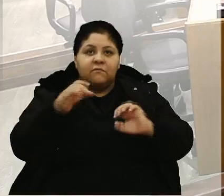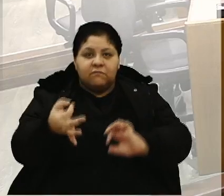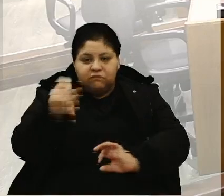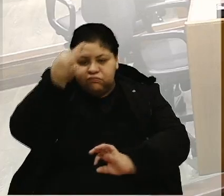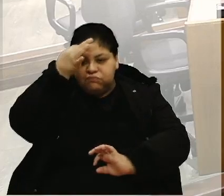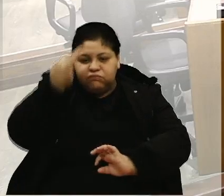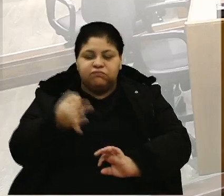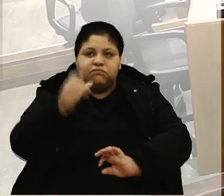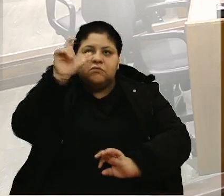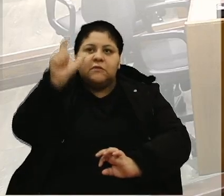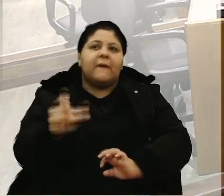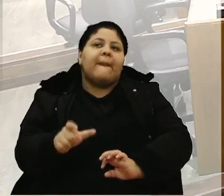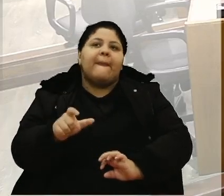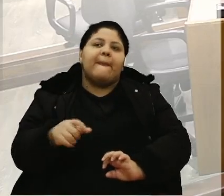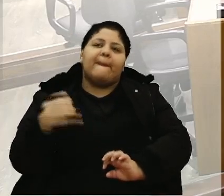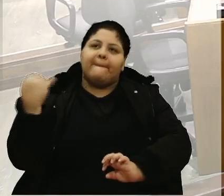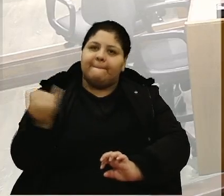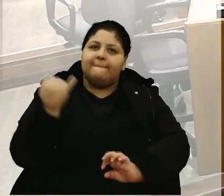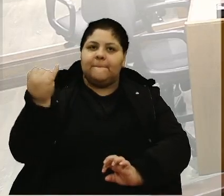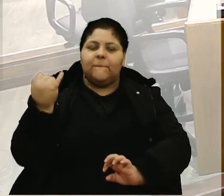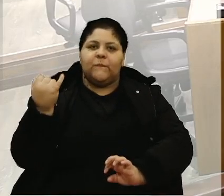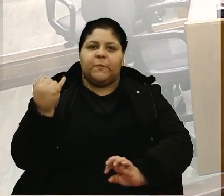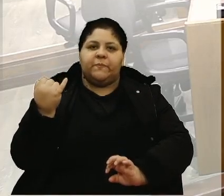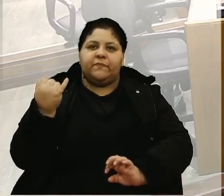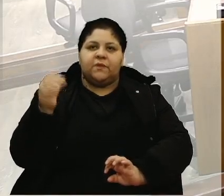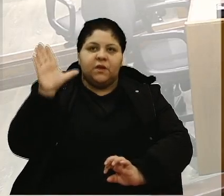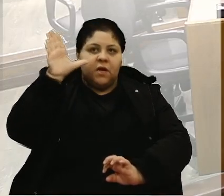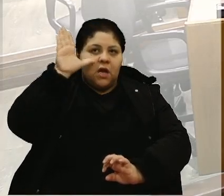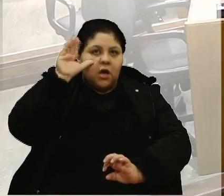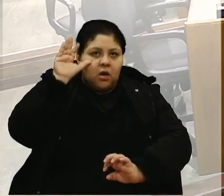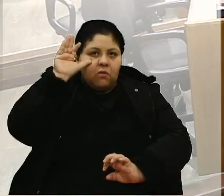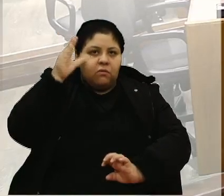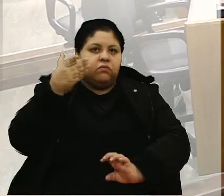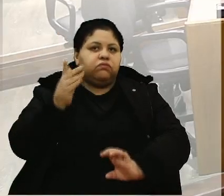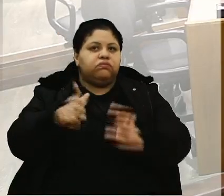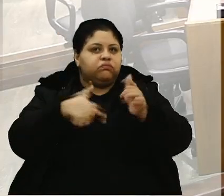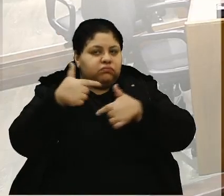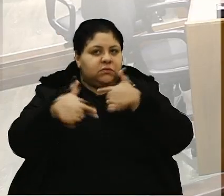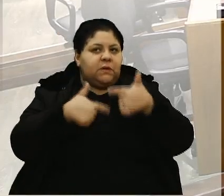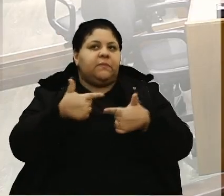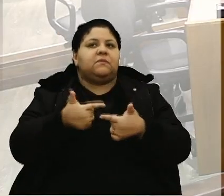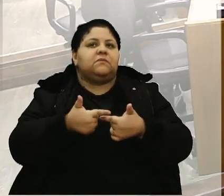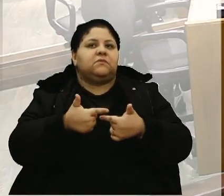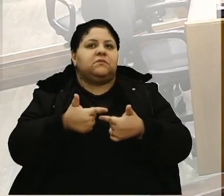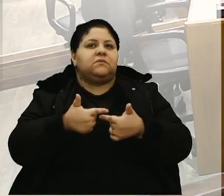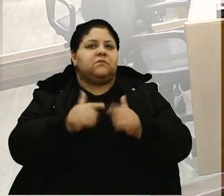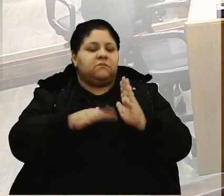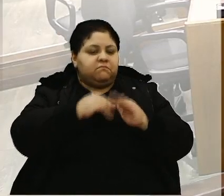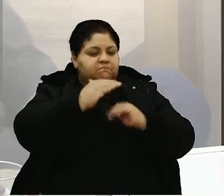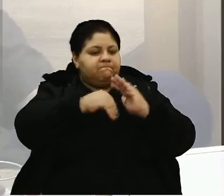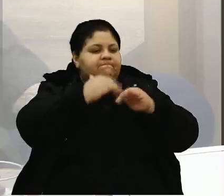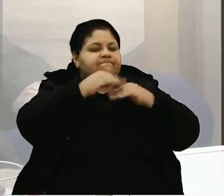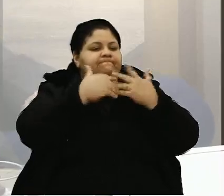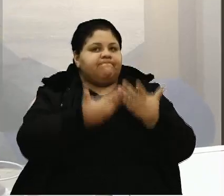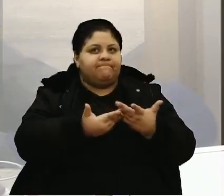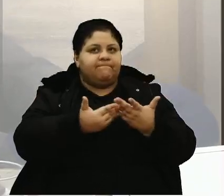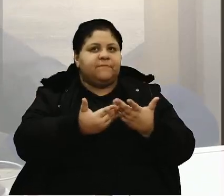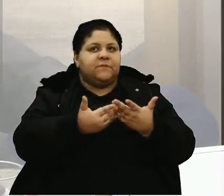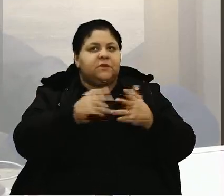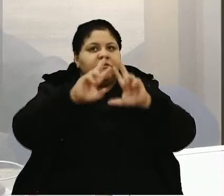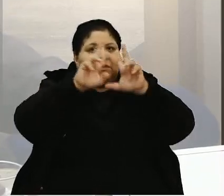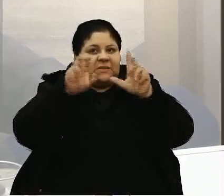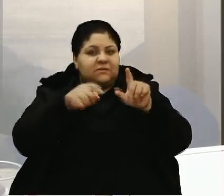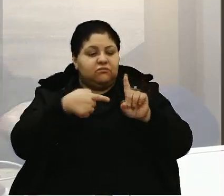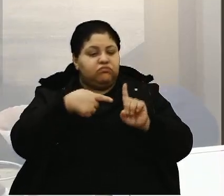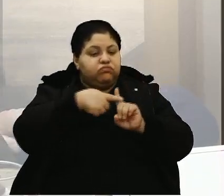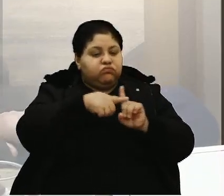conscientizar as pessoas da importância de observar o trabalho, aquele trabalho construtivo que traz pautas